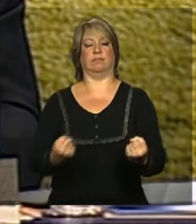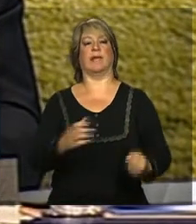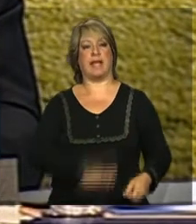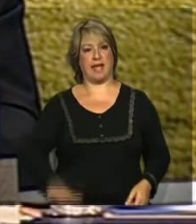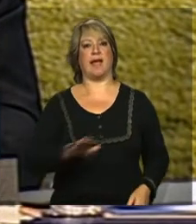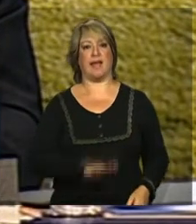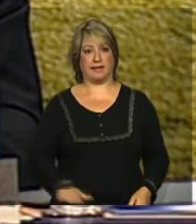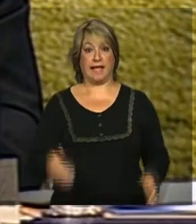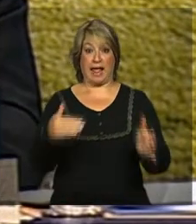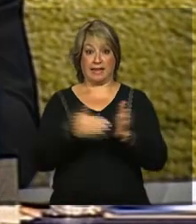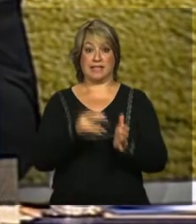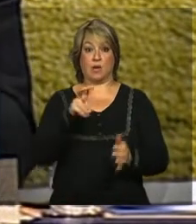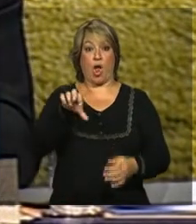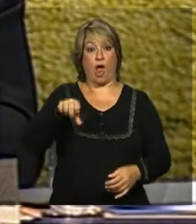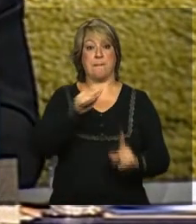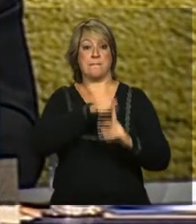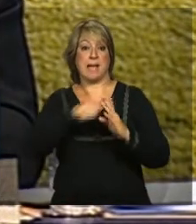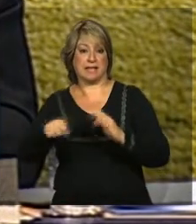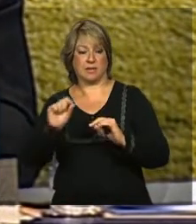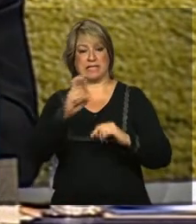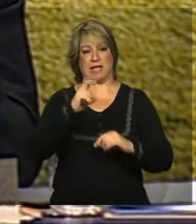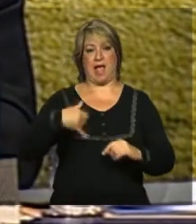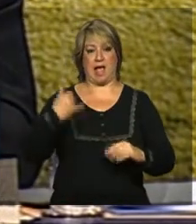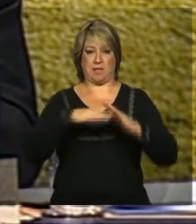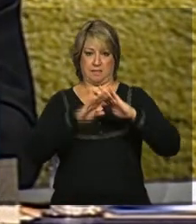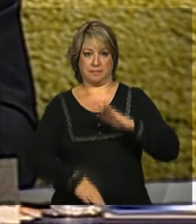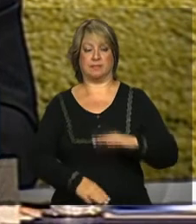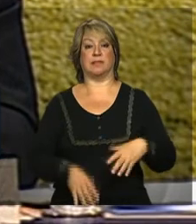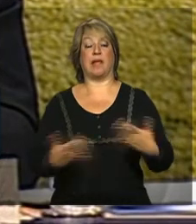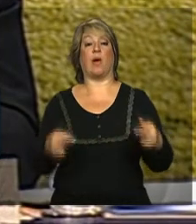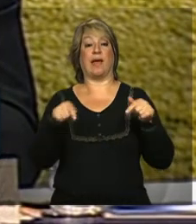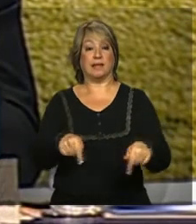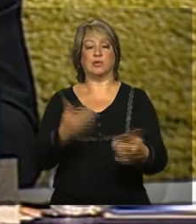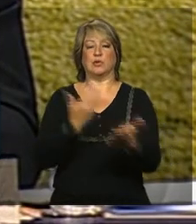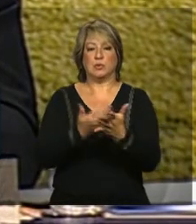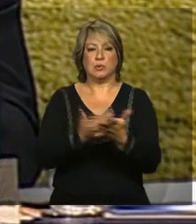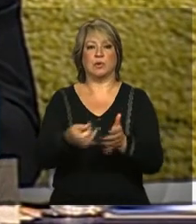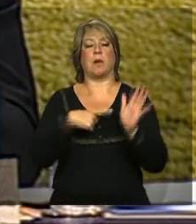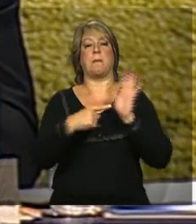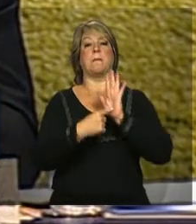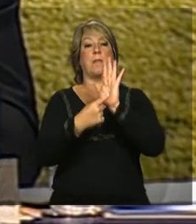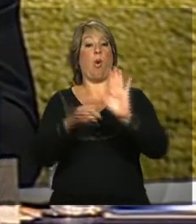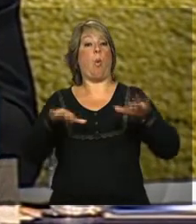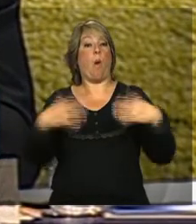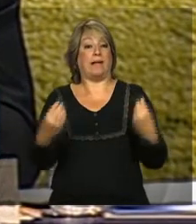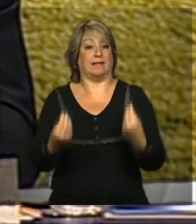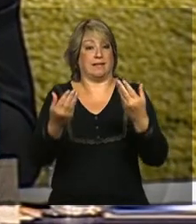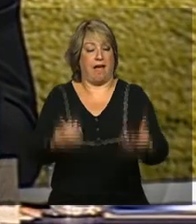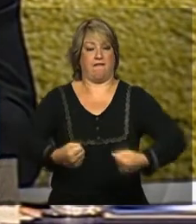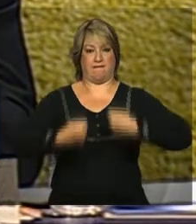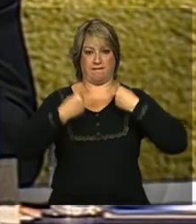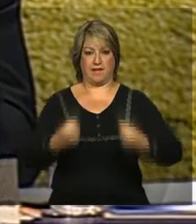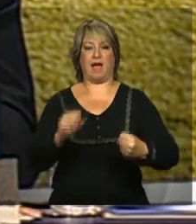essas crianças até 59 meses então é essa indicação esse estudos mostraram quando você dá a vitamina A e